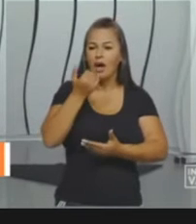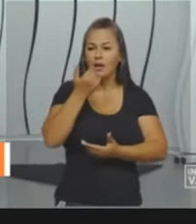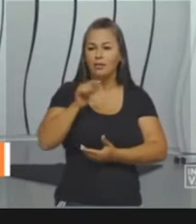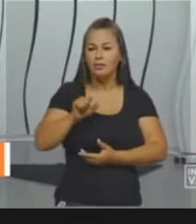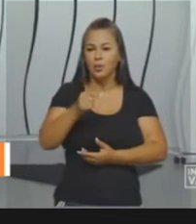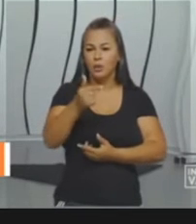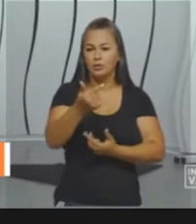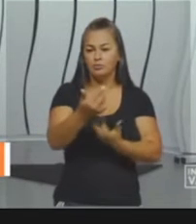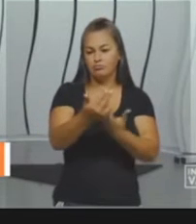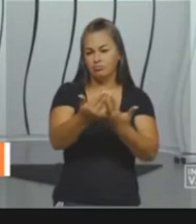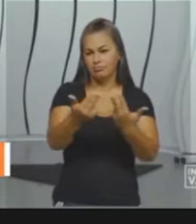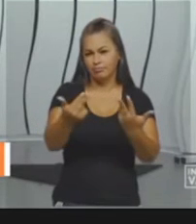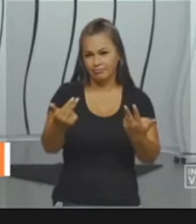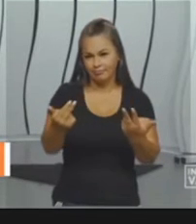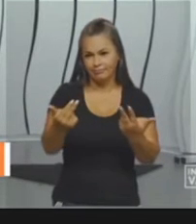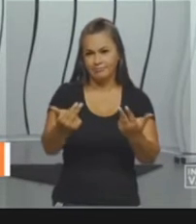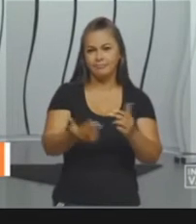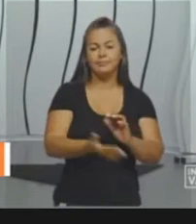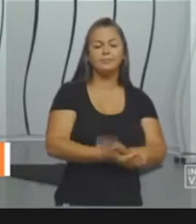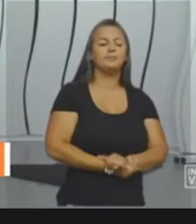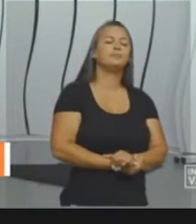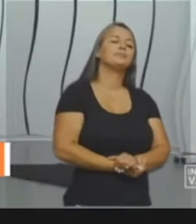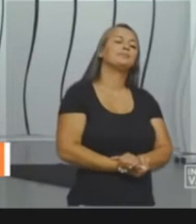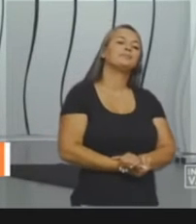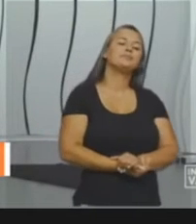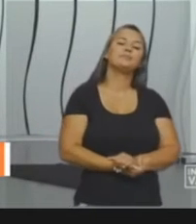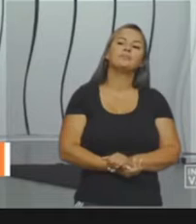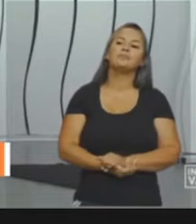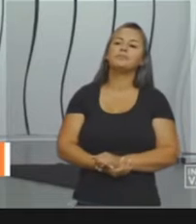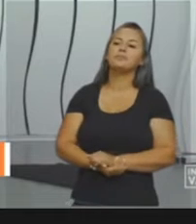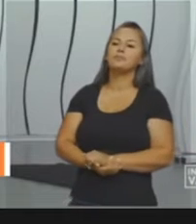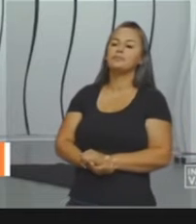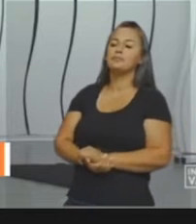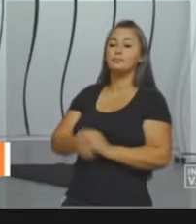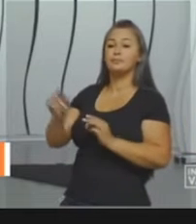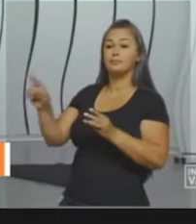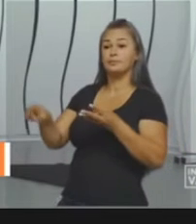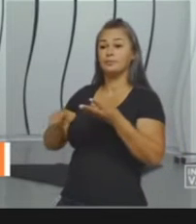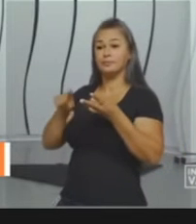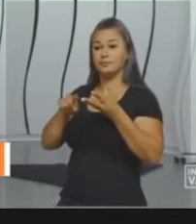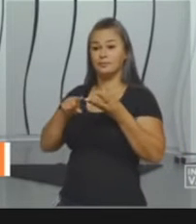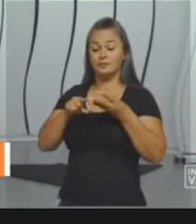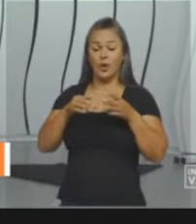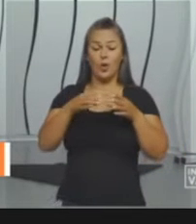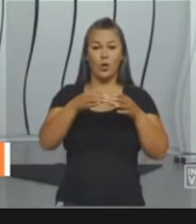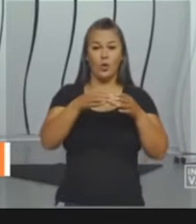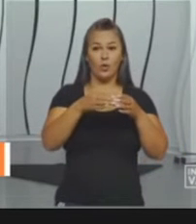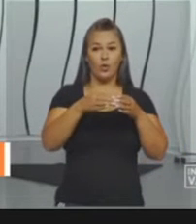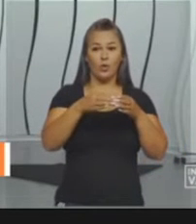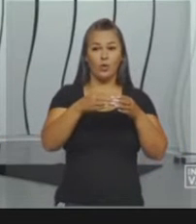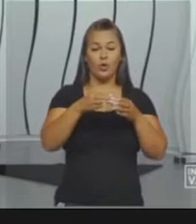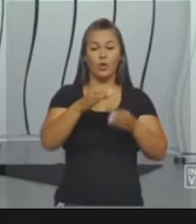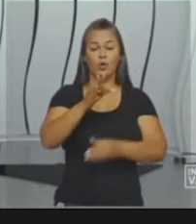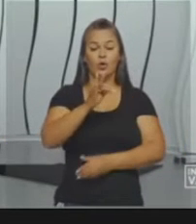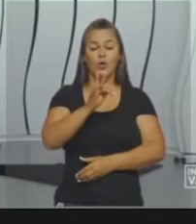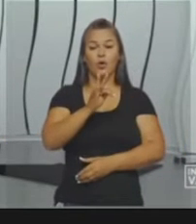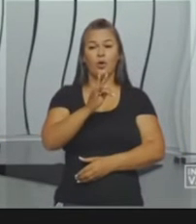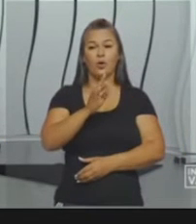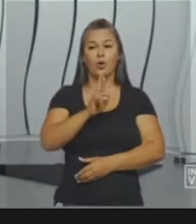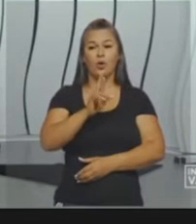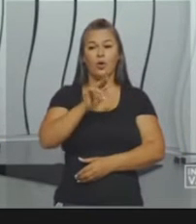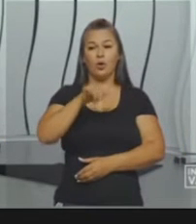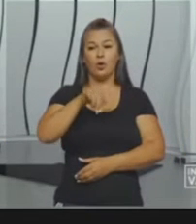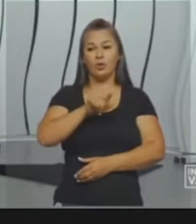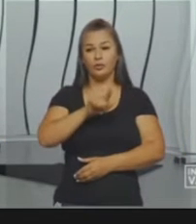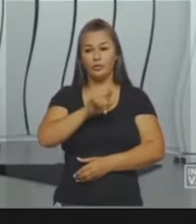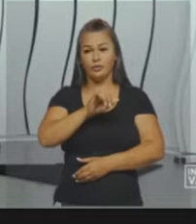Reino fúngeo, o nome já indica bastante, já diz pra gente, reino fúngeo, fungos, né? Então é um